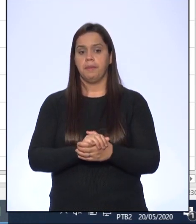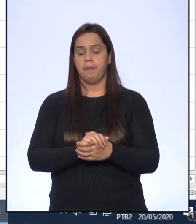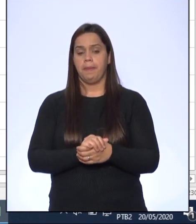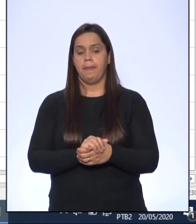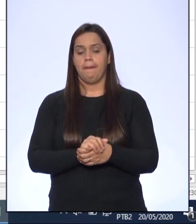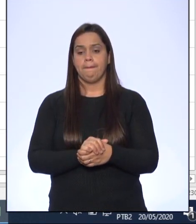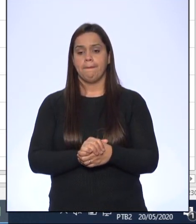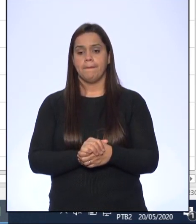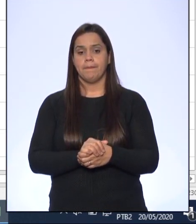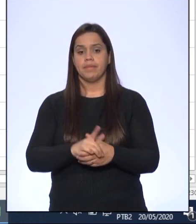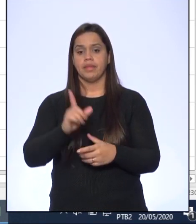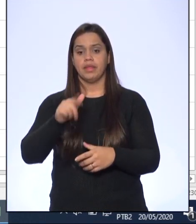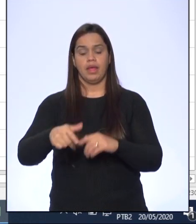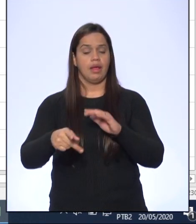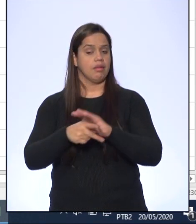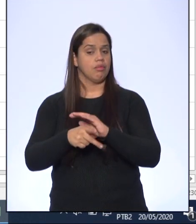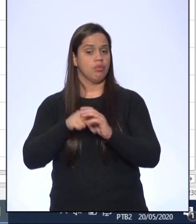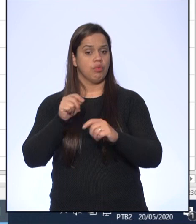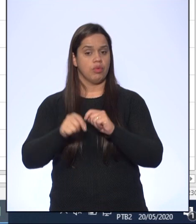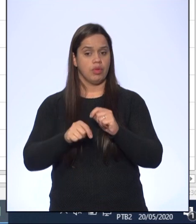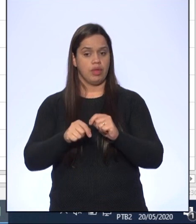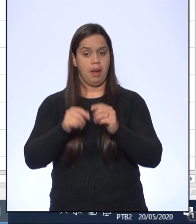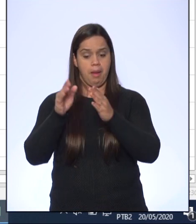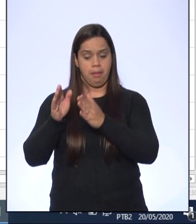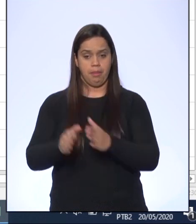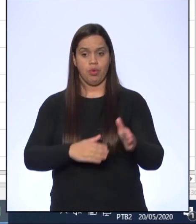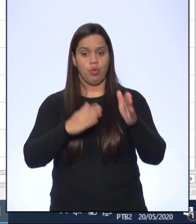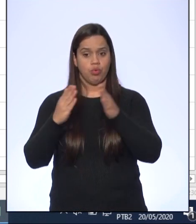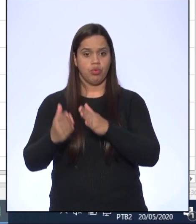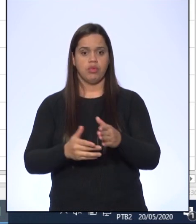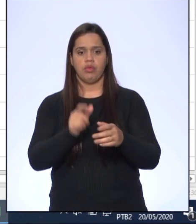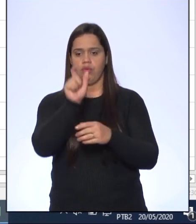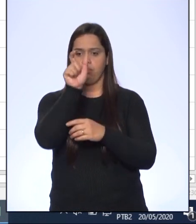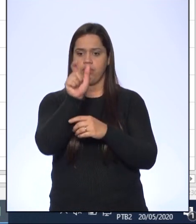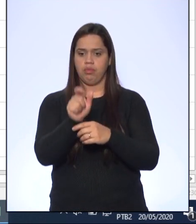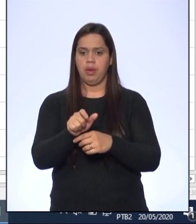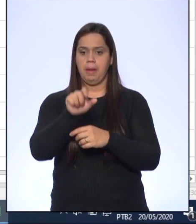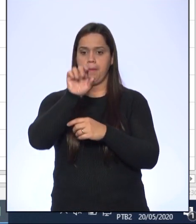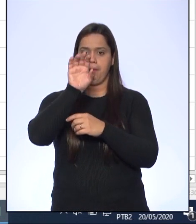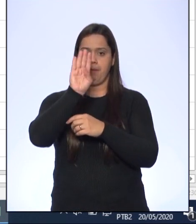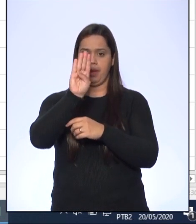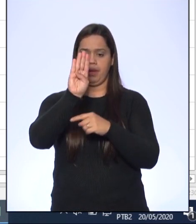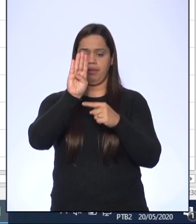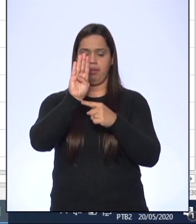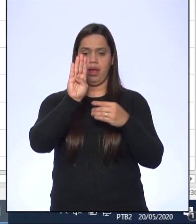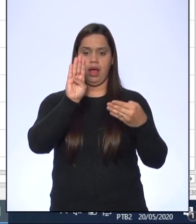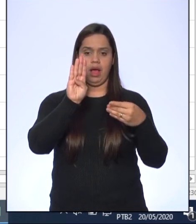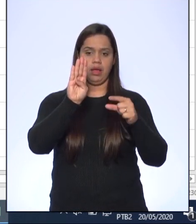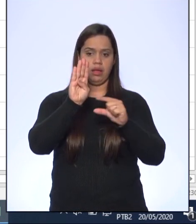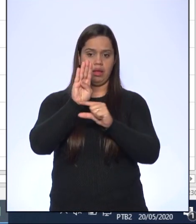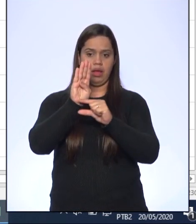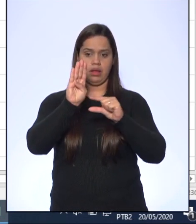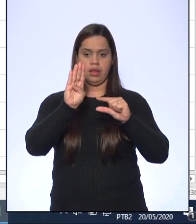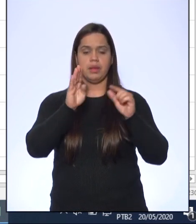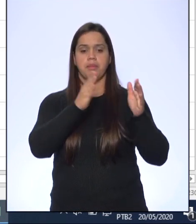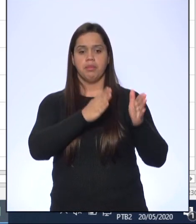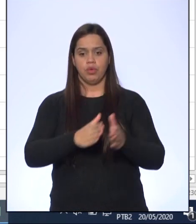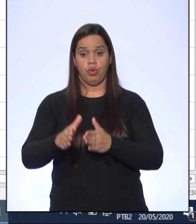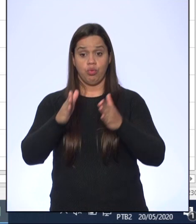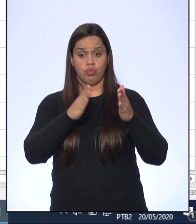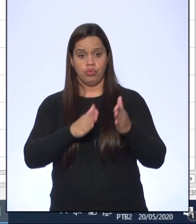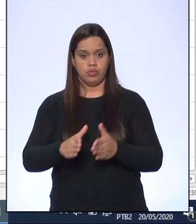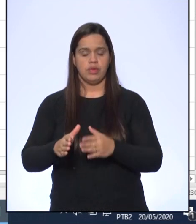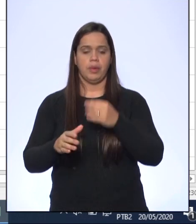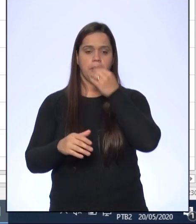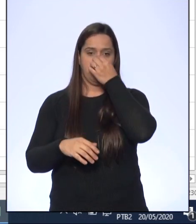vocês, que é o termo da produção. Então, produção de cada máquina. Nessa produção